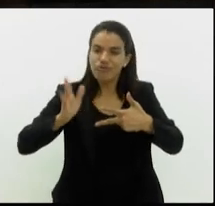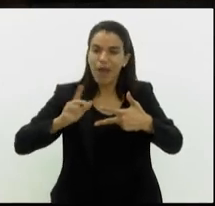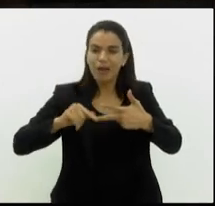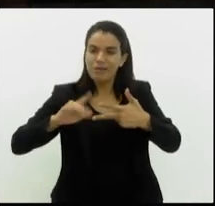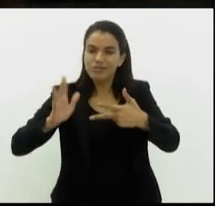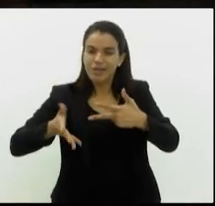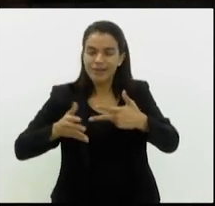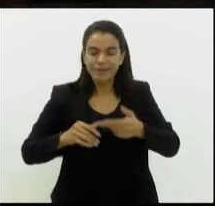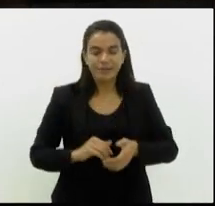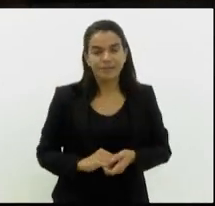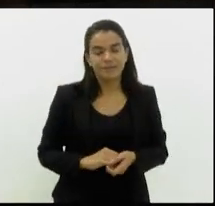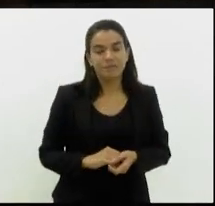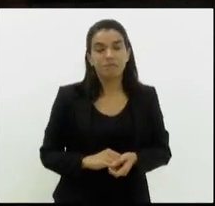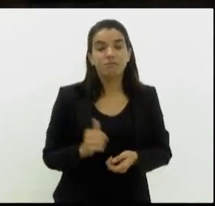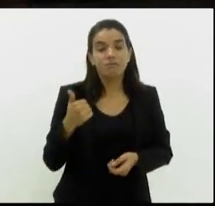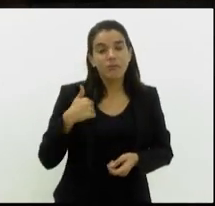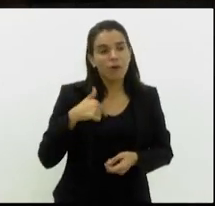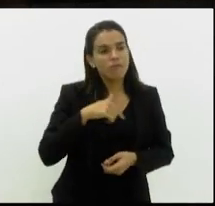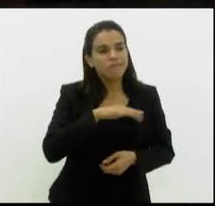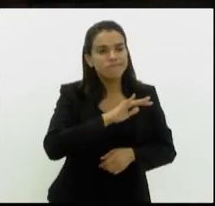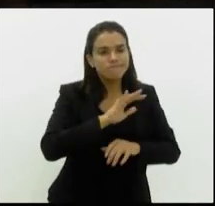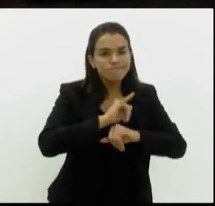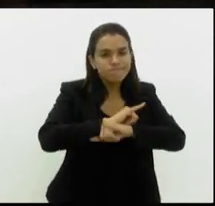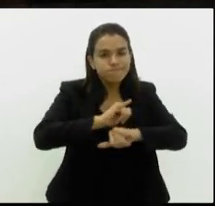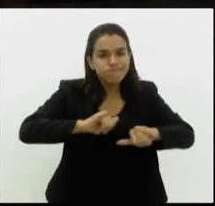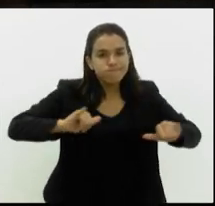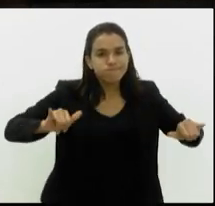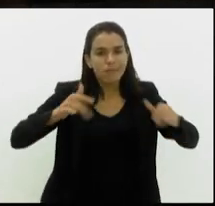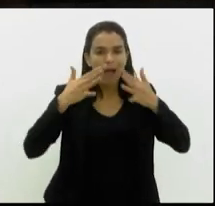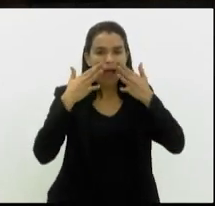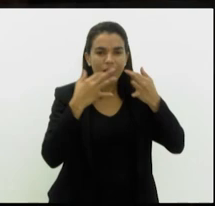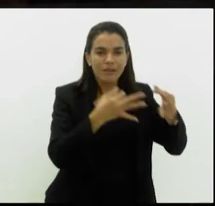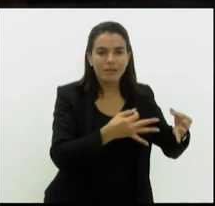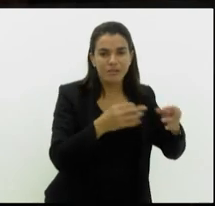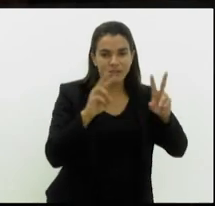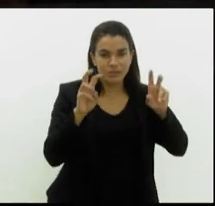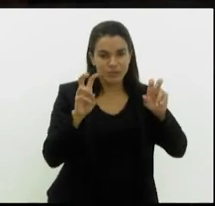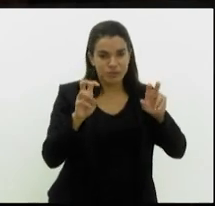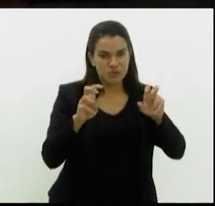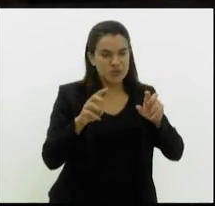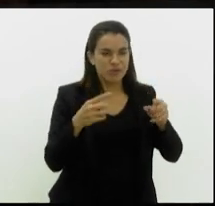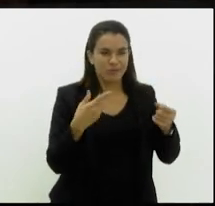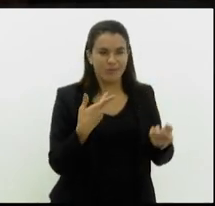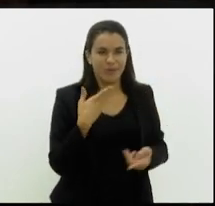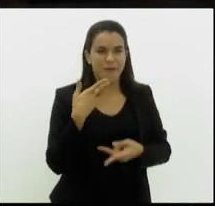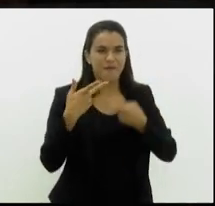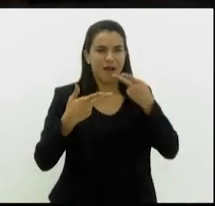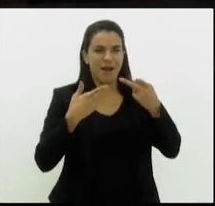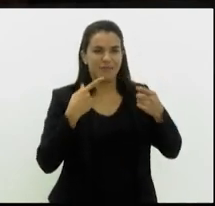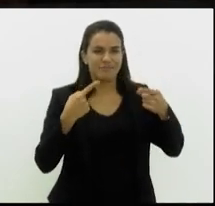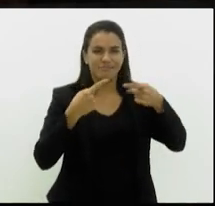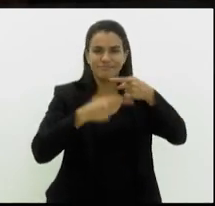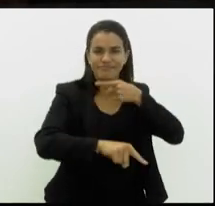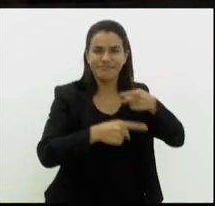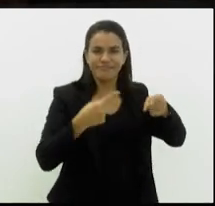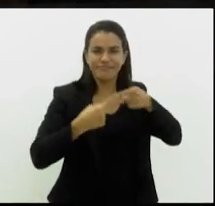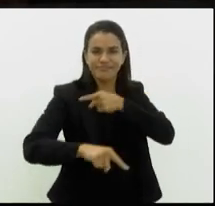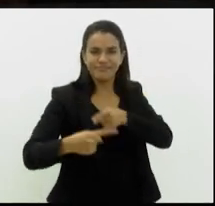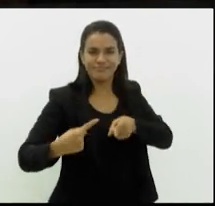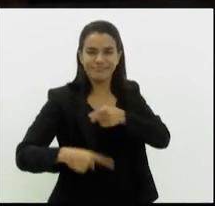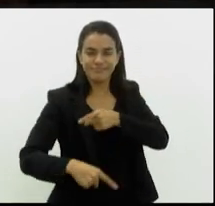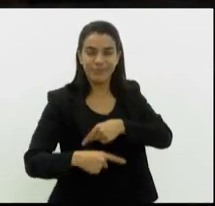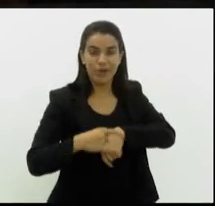necessário a gente chamar atenção sobre essas contradições, né? Porque,